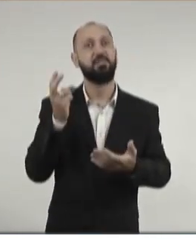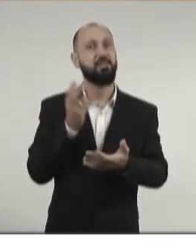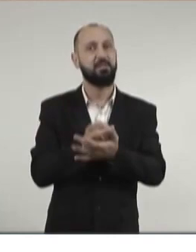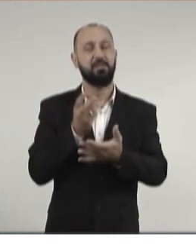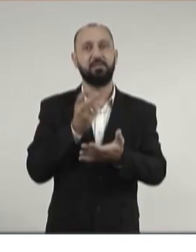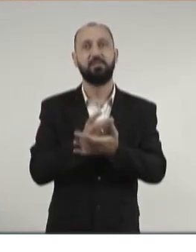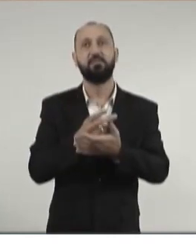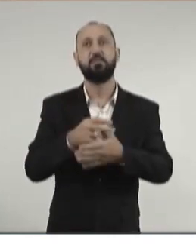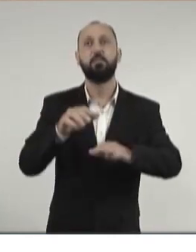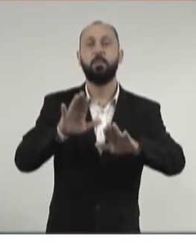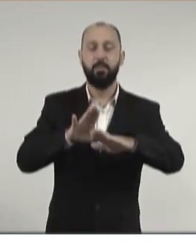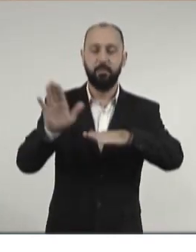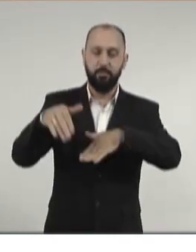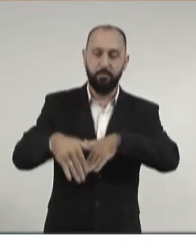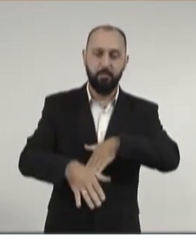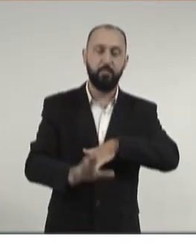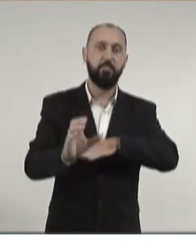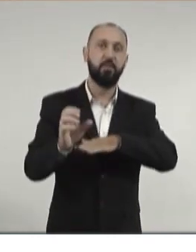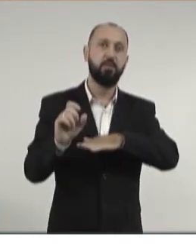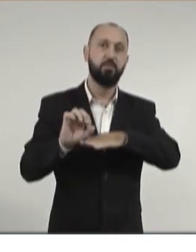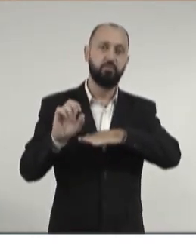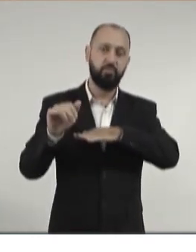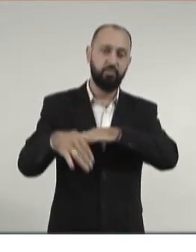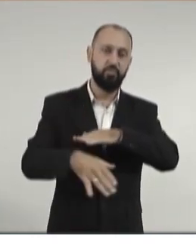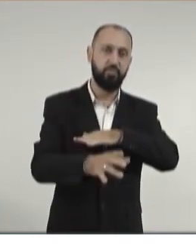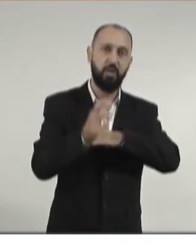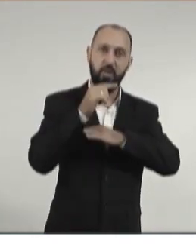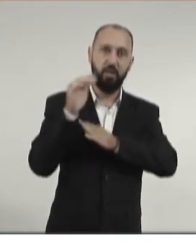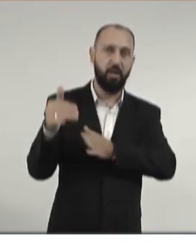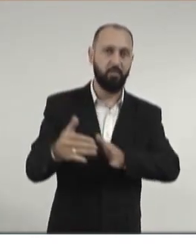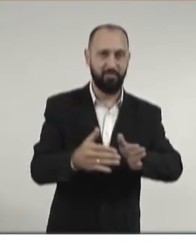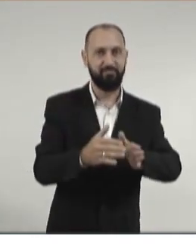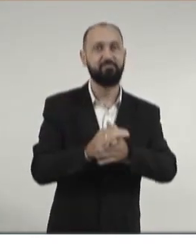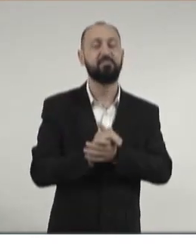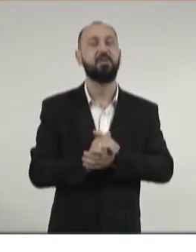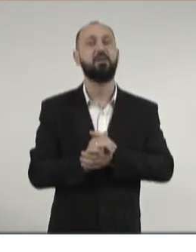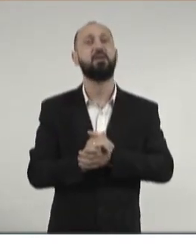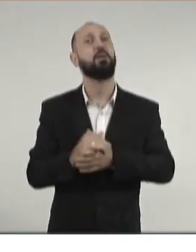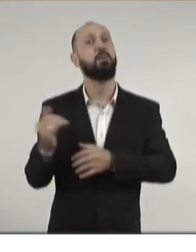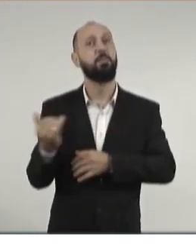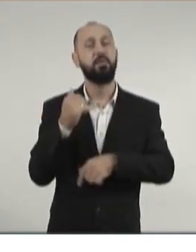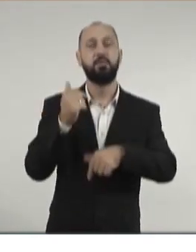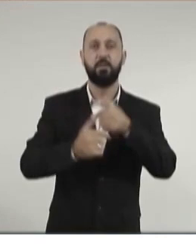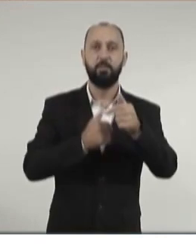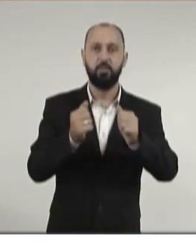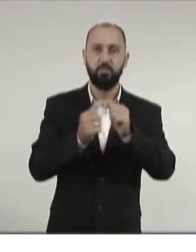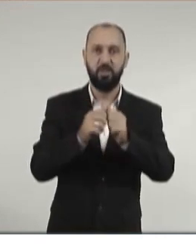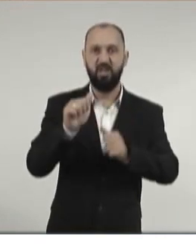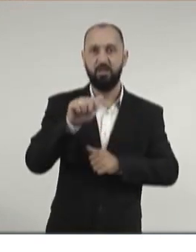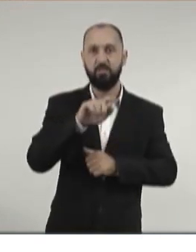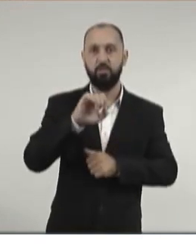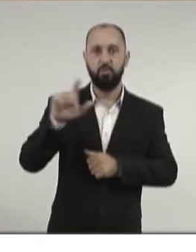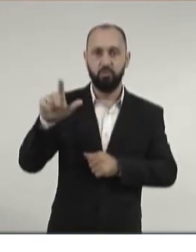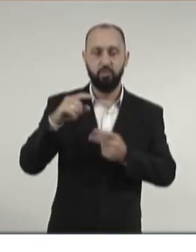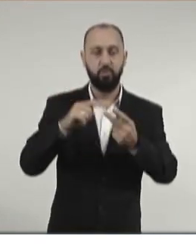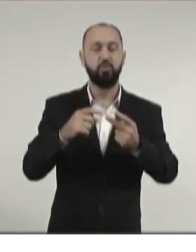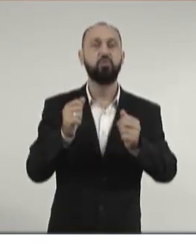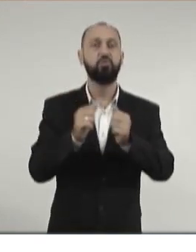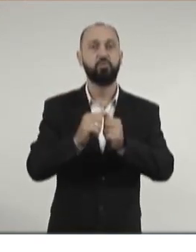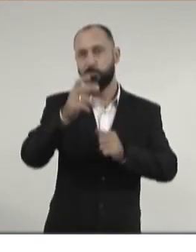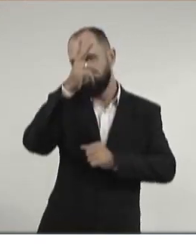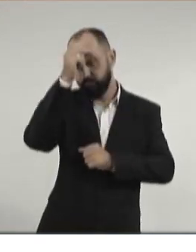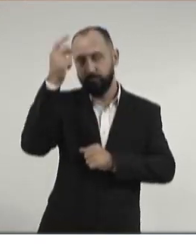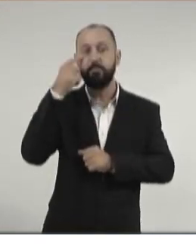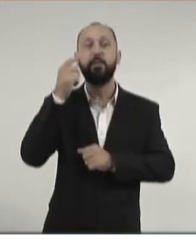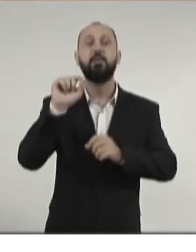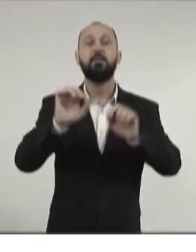ela vai chegar numa parte mais baixa e esse sedimento é lançado dentro de um curso d'água. Então, é muito importante o trabalho, tanto da AGESUL como do município, para